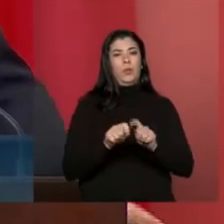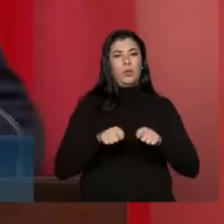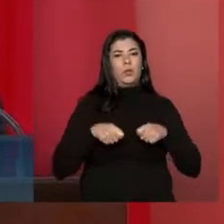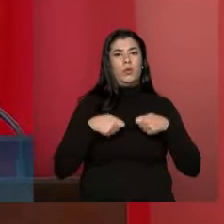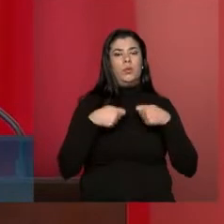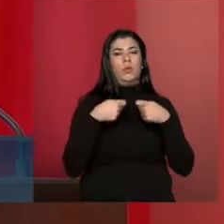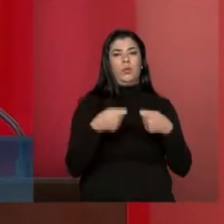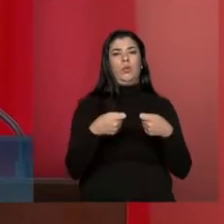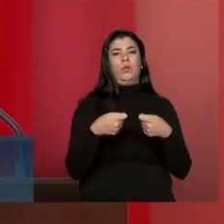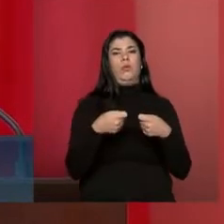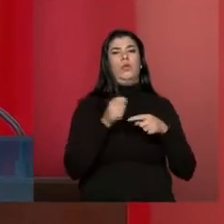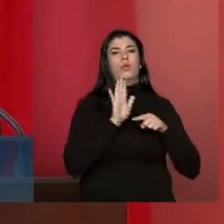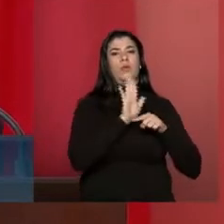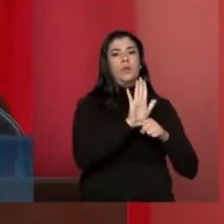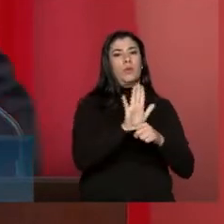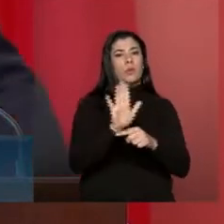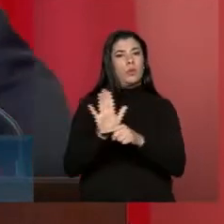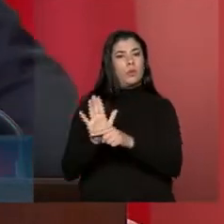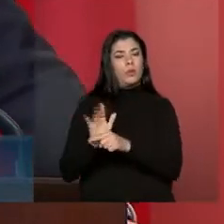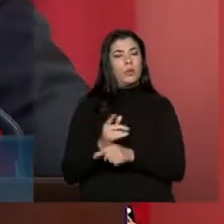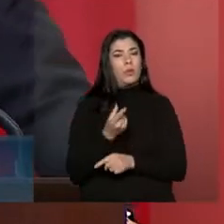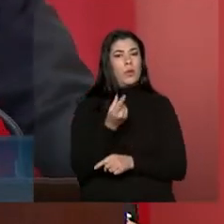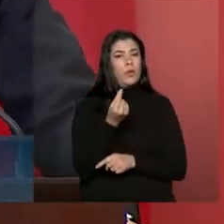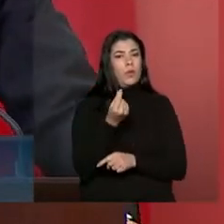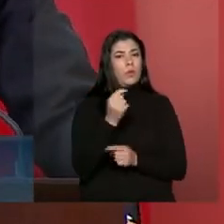reforçar cooperação financeira.